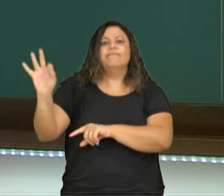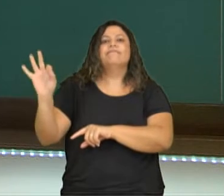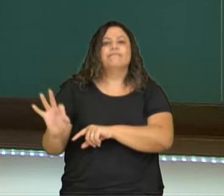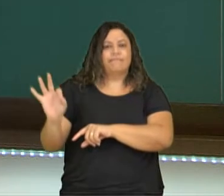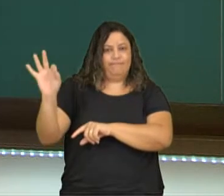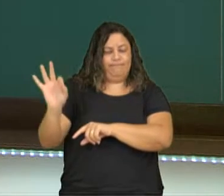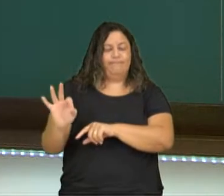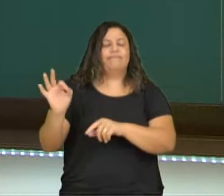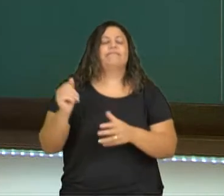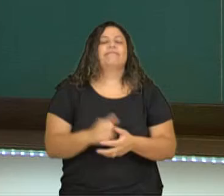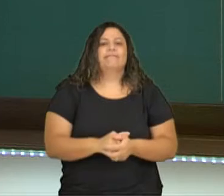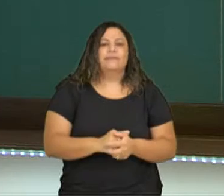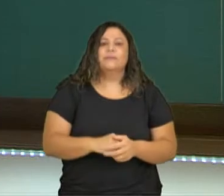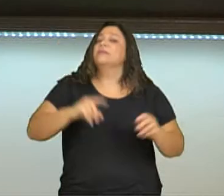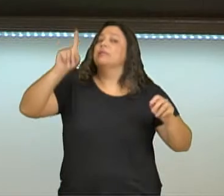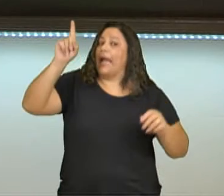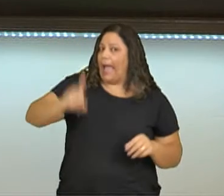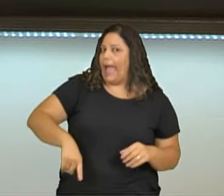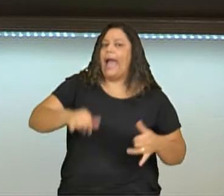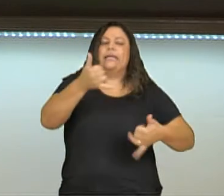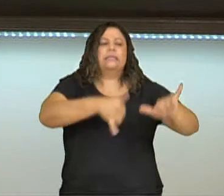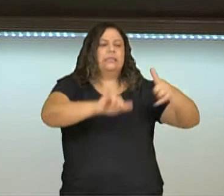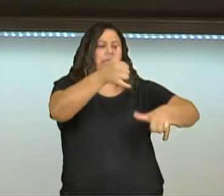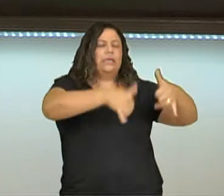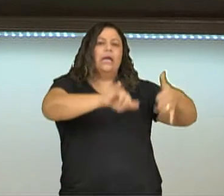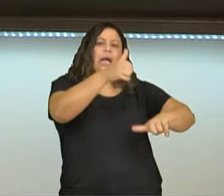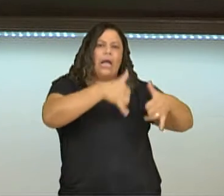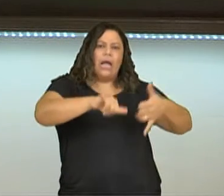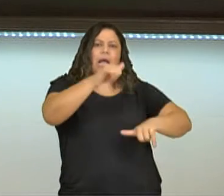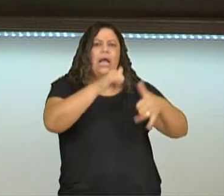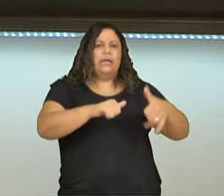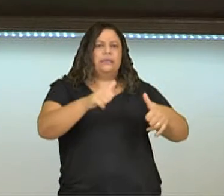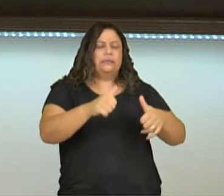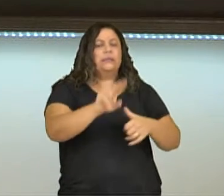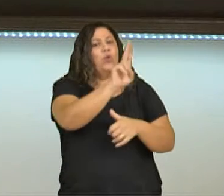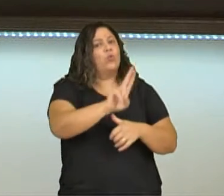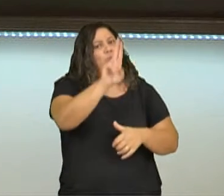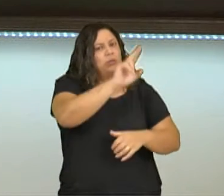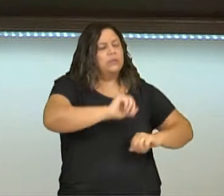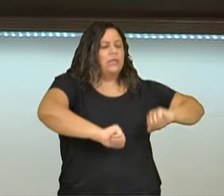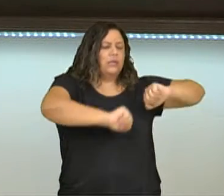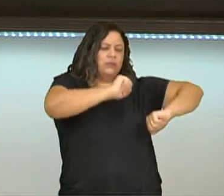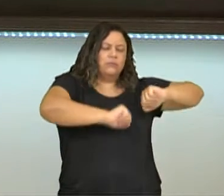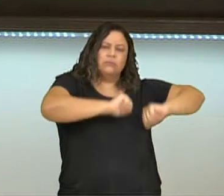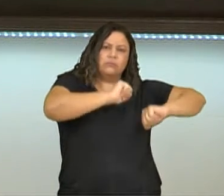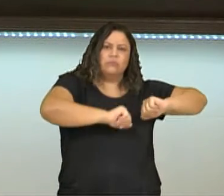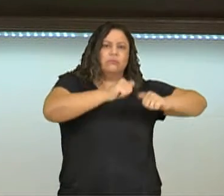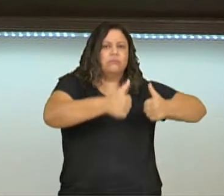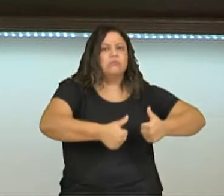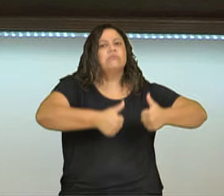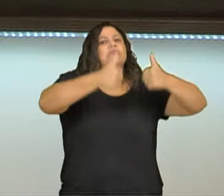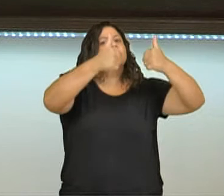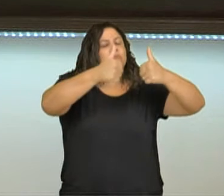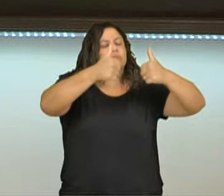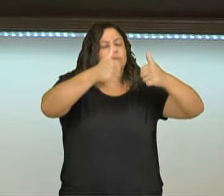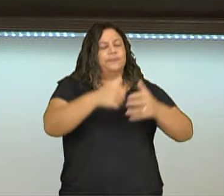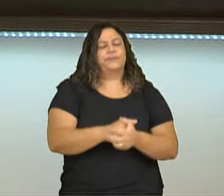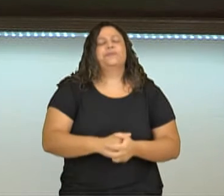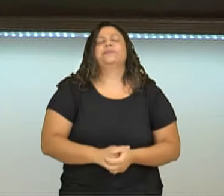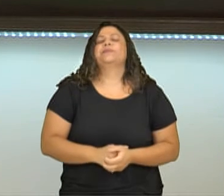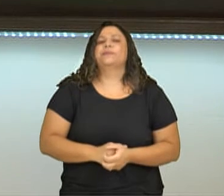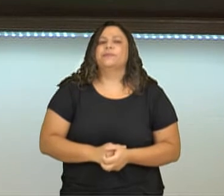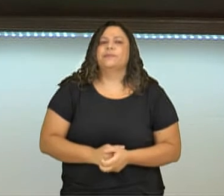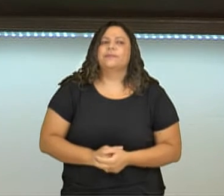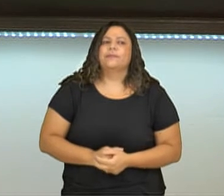88,23% de rendimento. Essa reação também é uma reação bastante utilizada na indústria e que me dá um rendimento muito significativo,